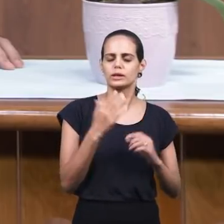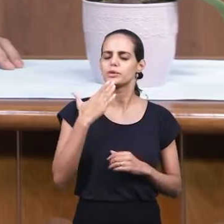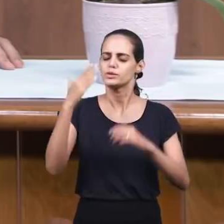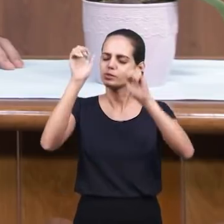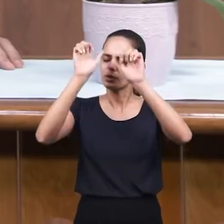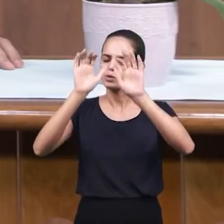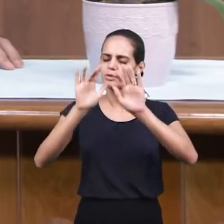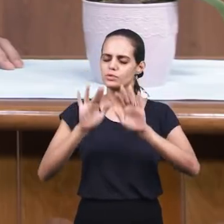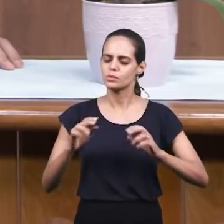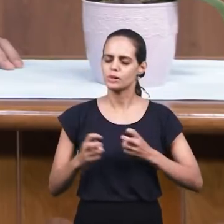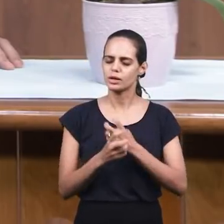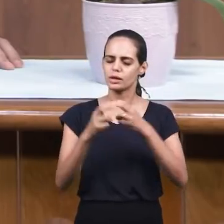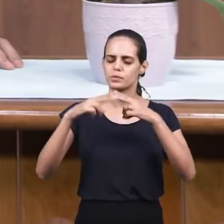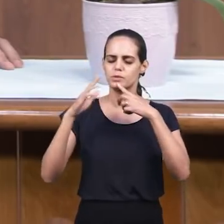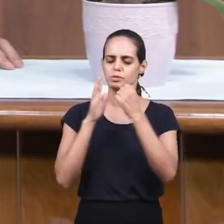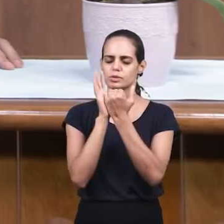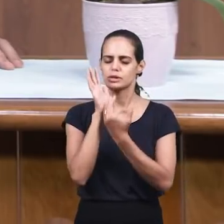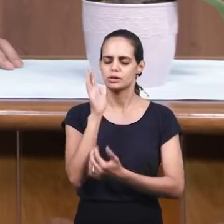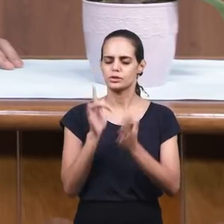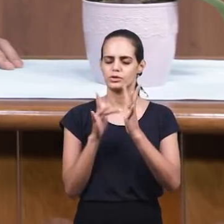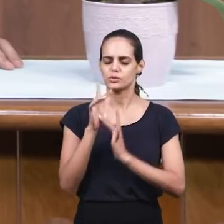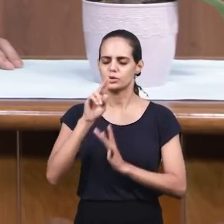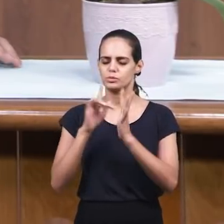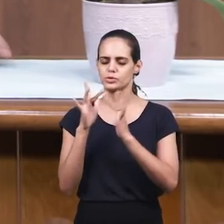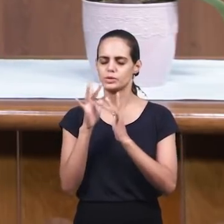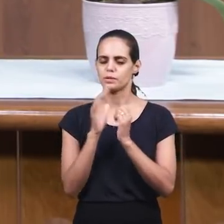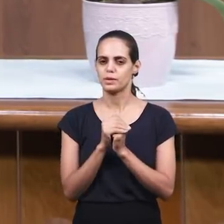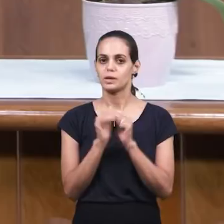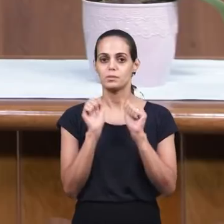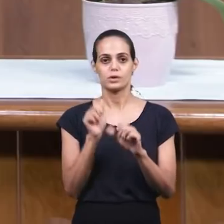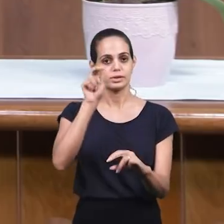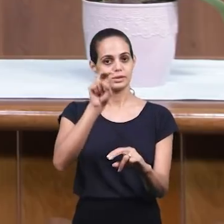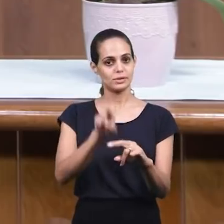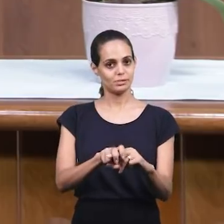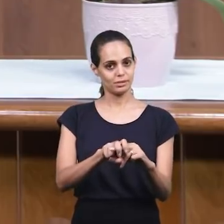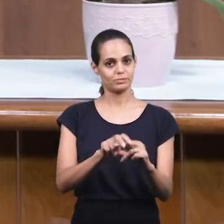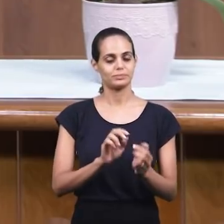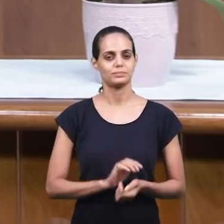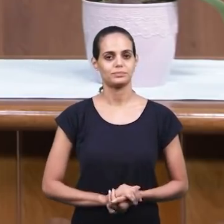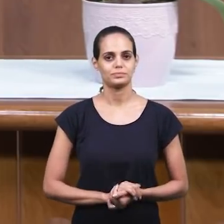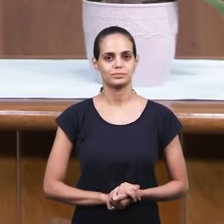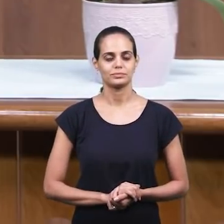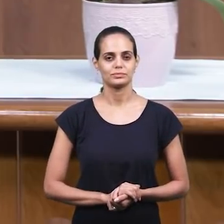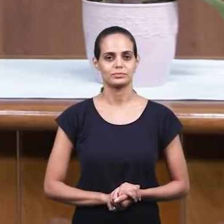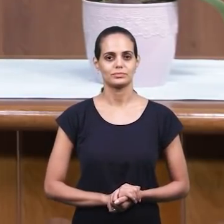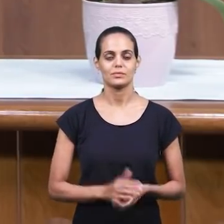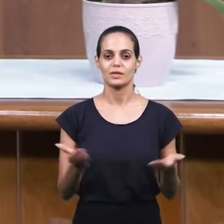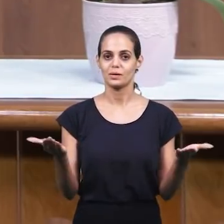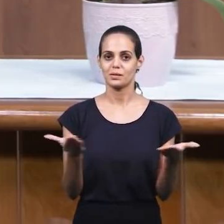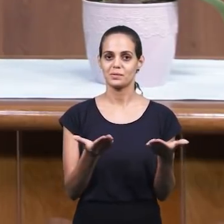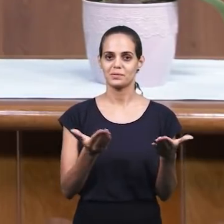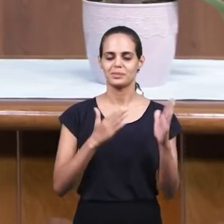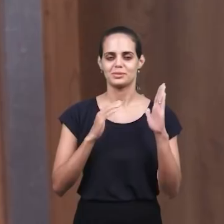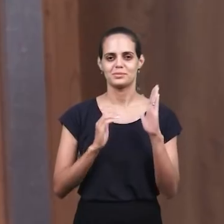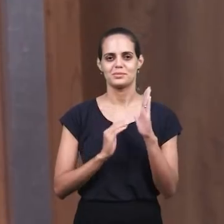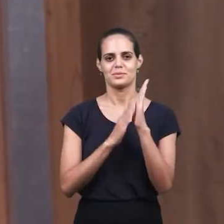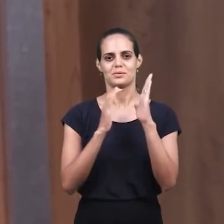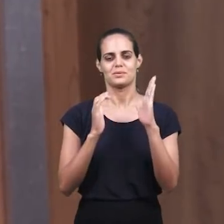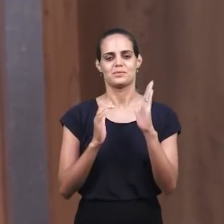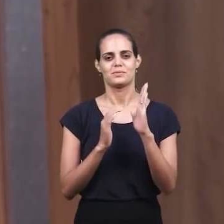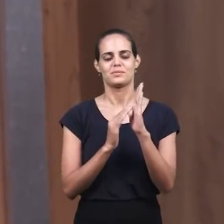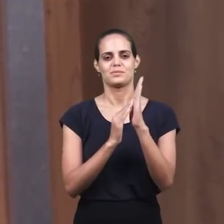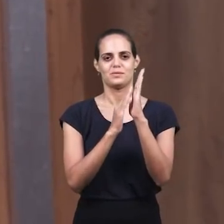nós oramos clamando pelo sangue em nome de Jesus. Amém. Todos podem se assentar. Nós vamos cantar um louvor ao Senhor.